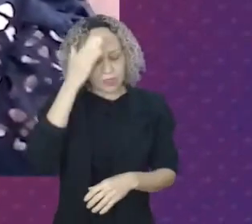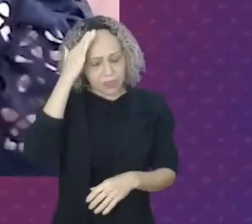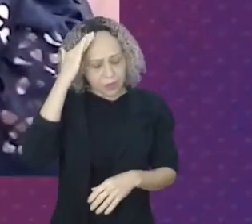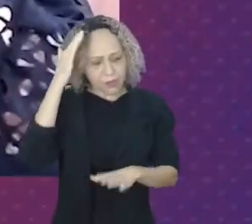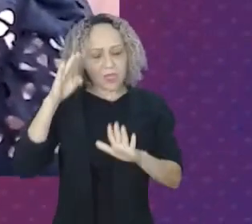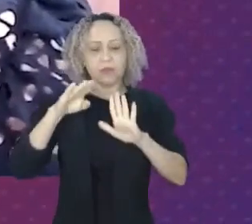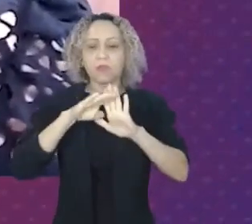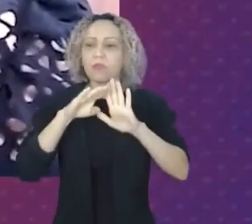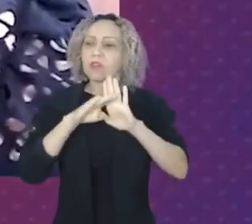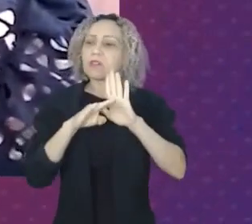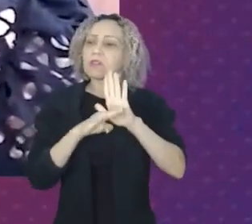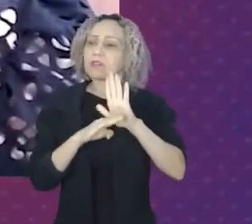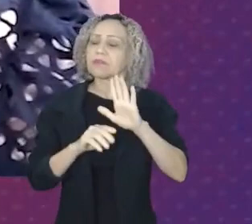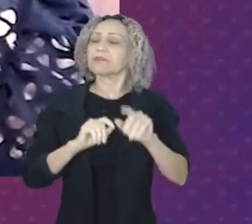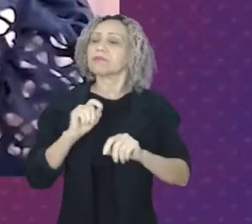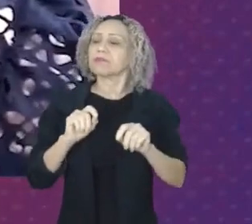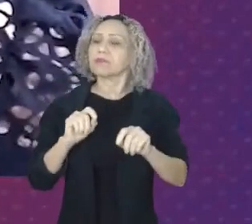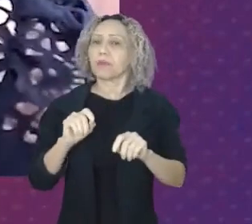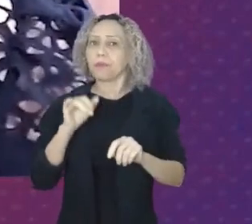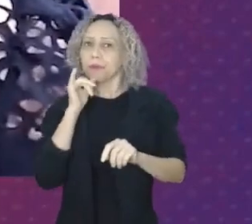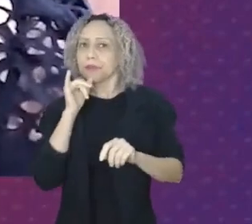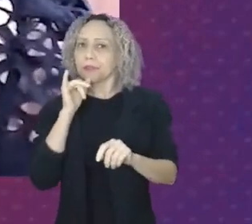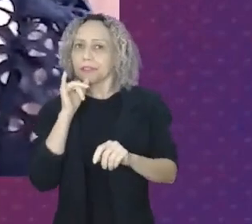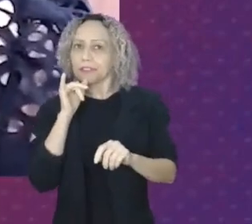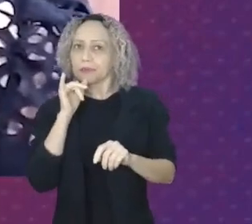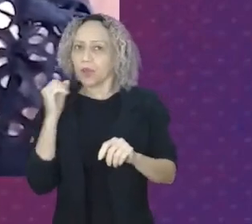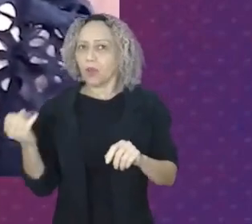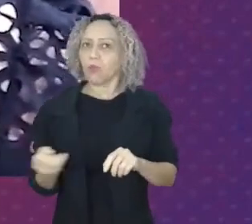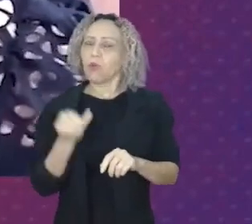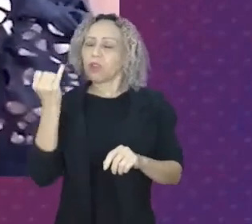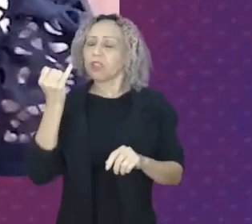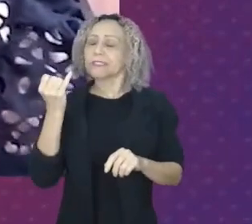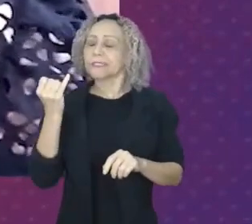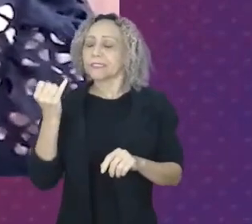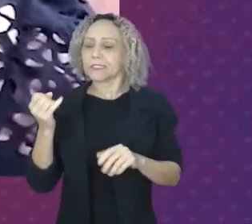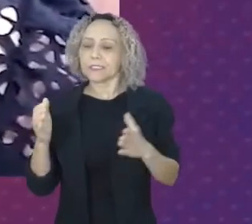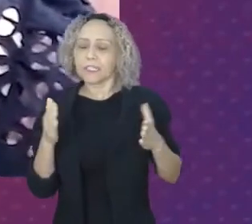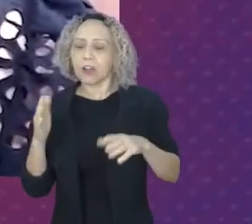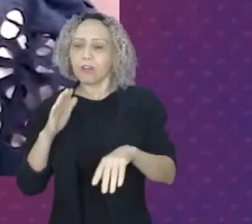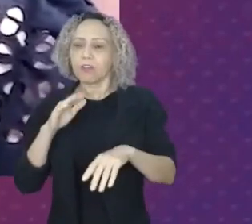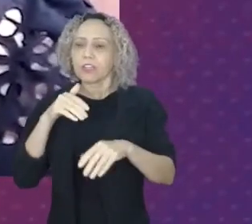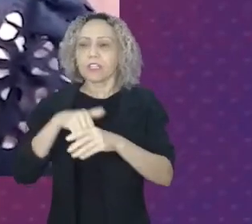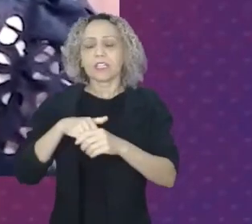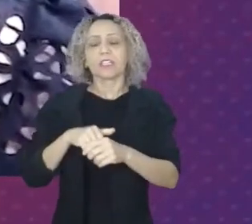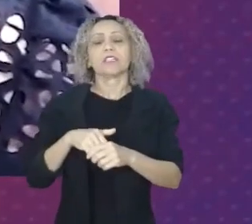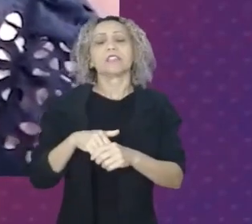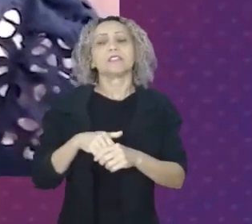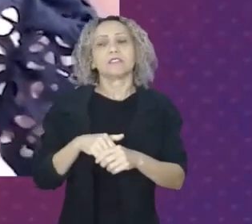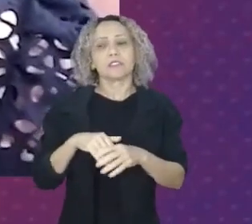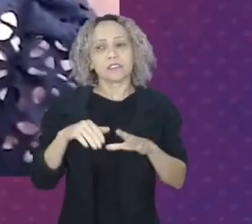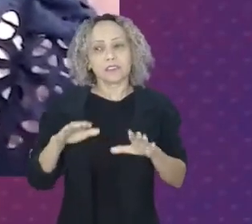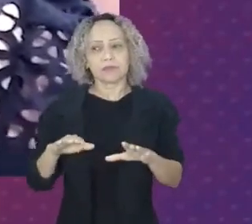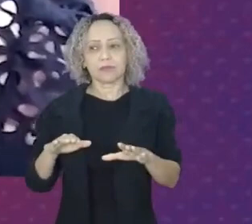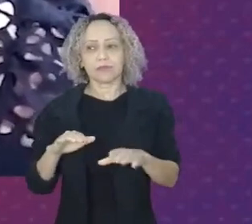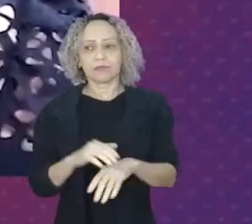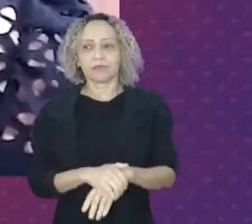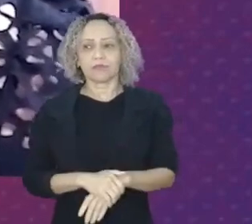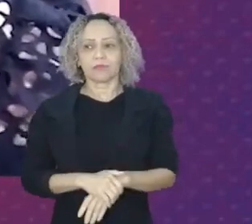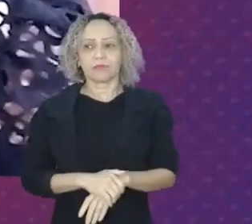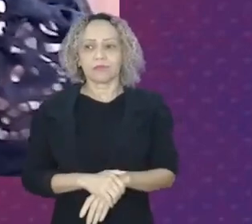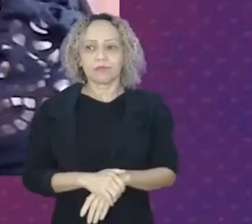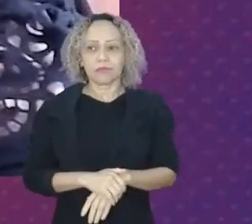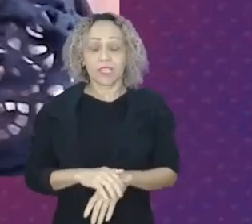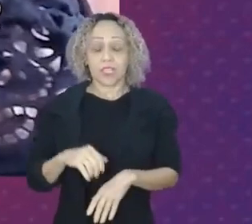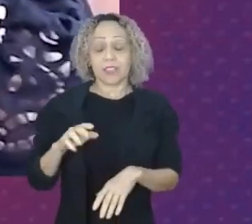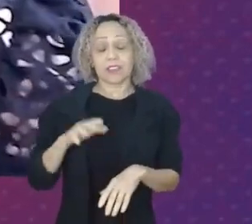disputando para na hora das eleições, onde as nossas mulheres precisam de se tornarem